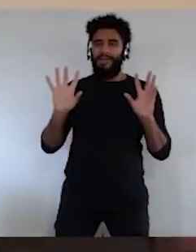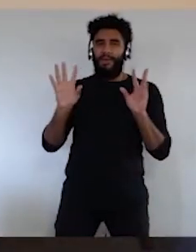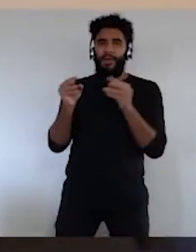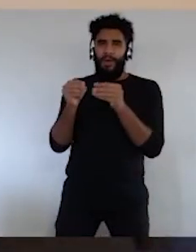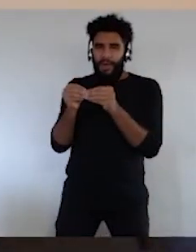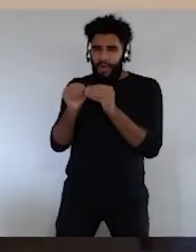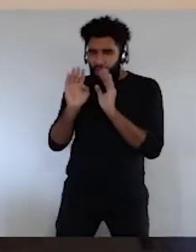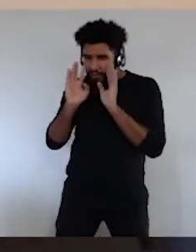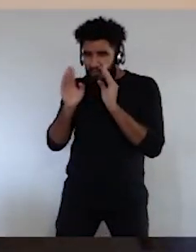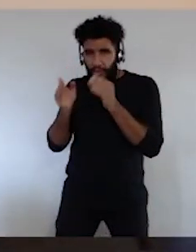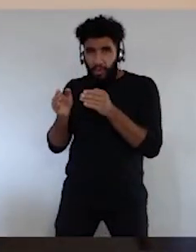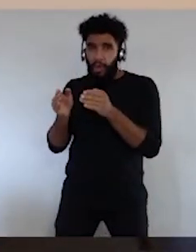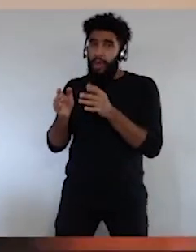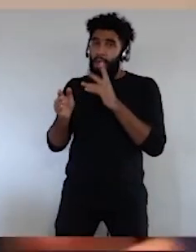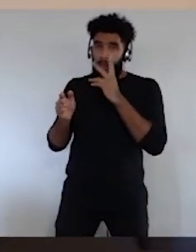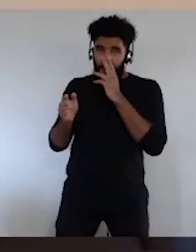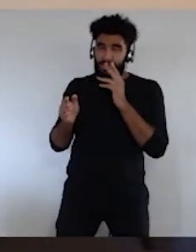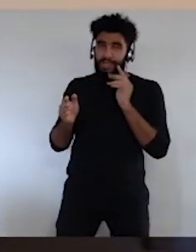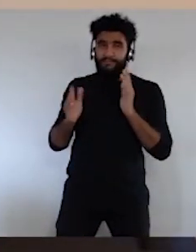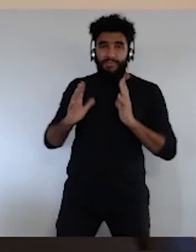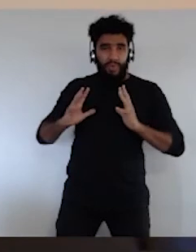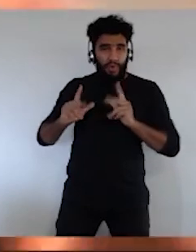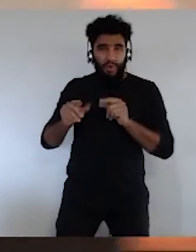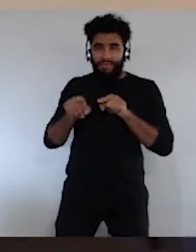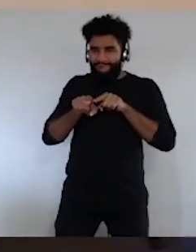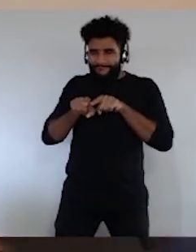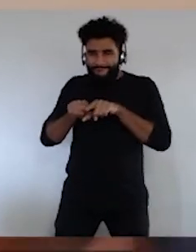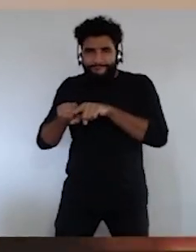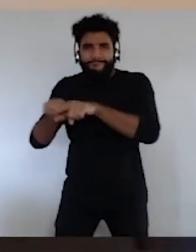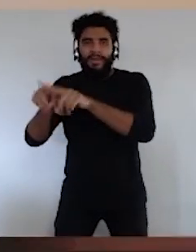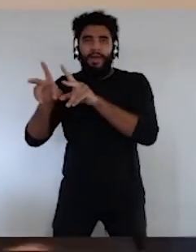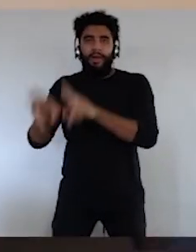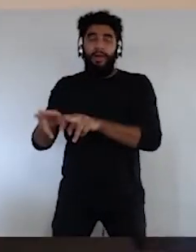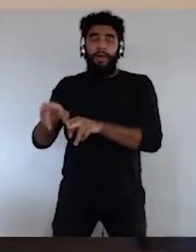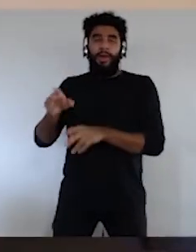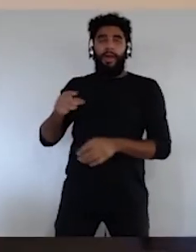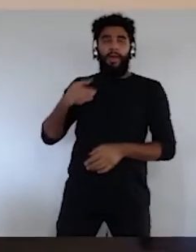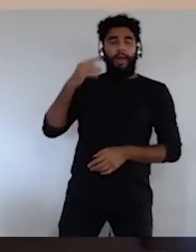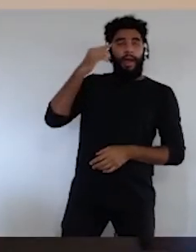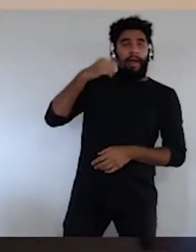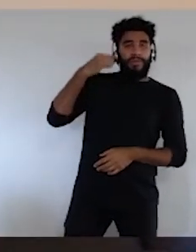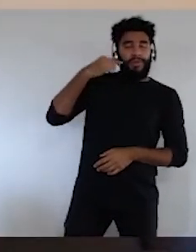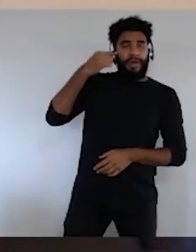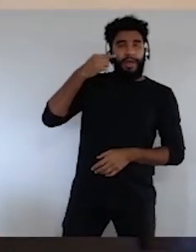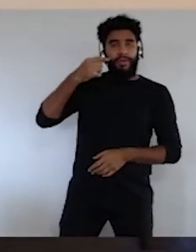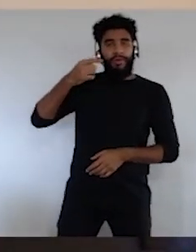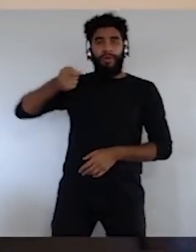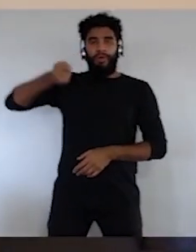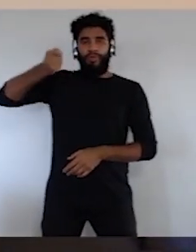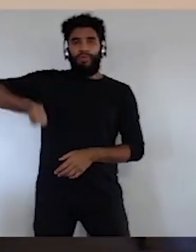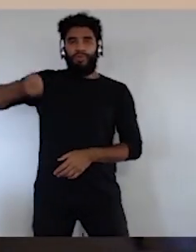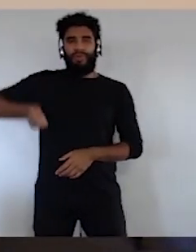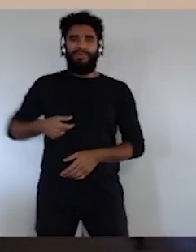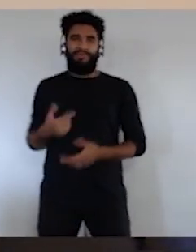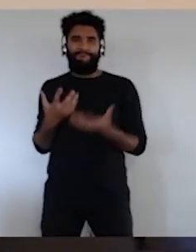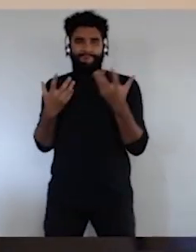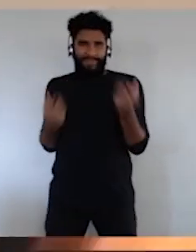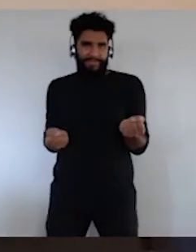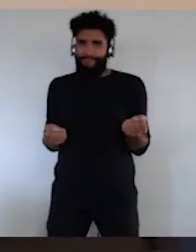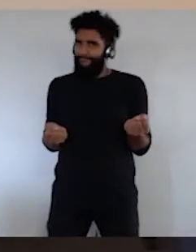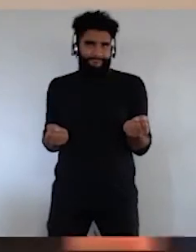naquela questão da prisão de segundo grau, o ministro Toffoli trouxe até para mim uma sugestão muito interessante, que era você, pelo